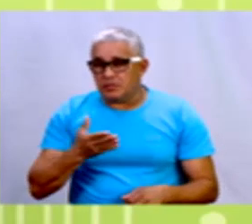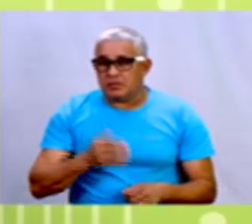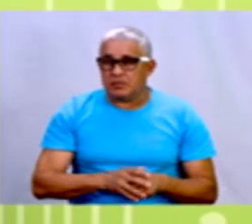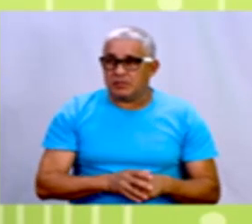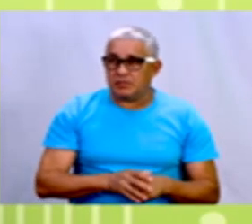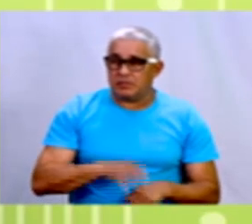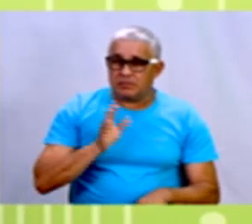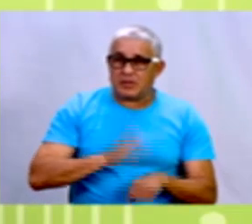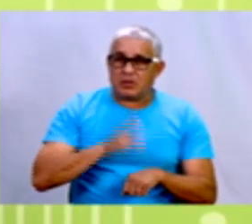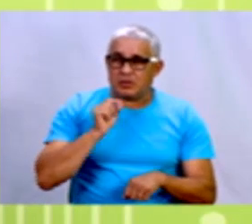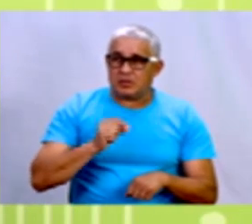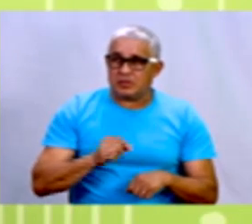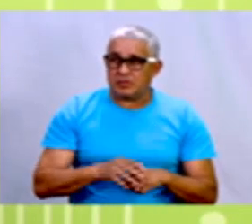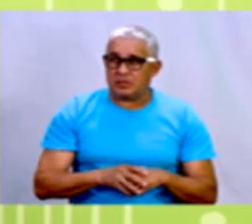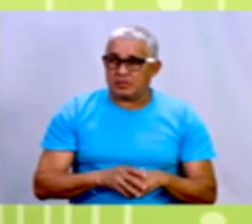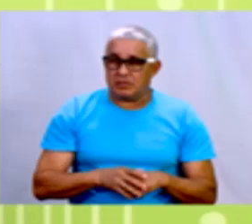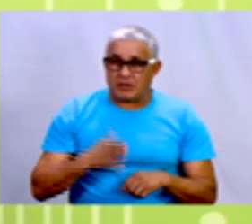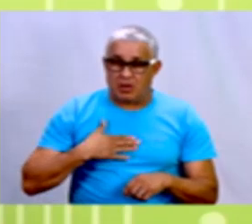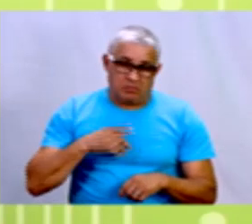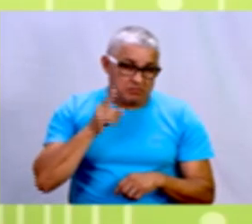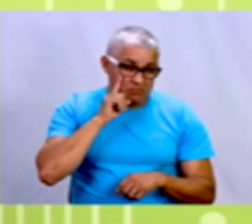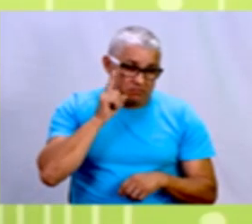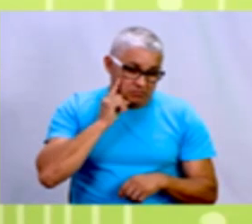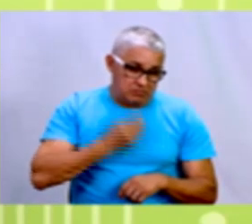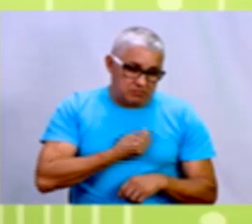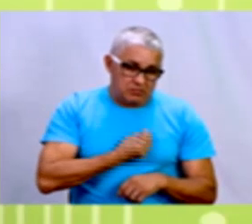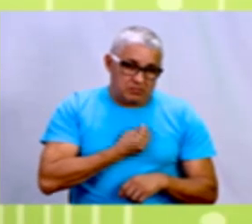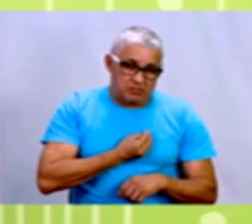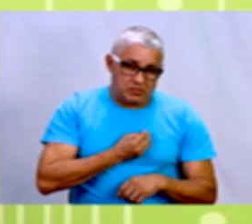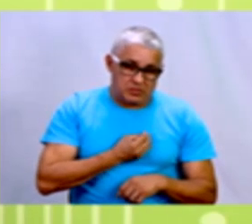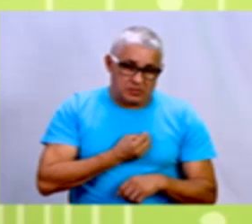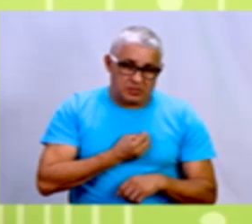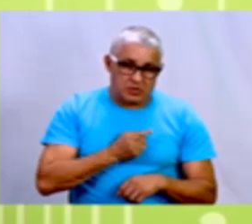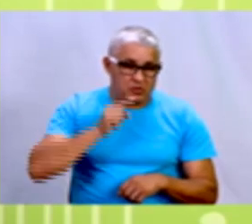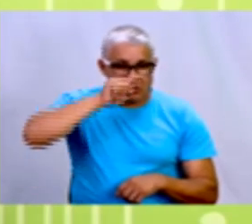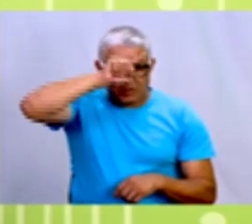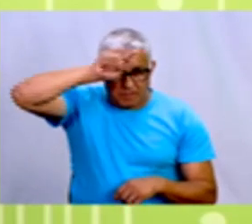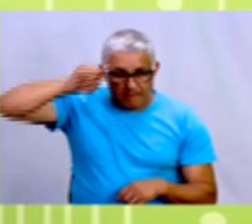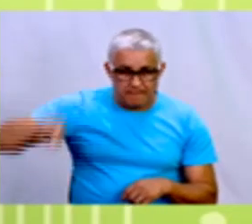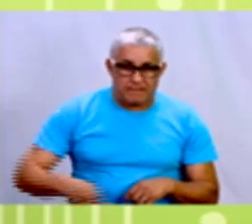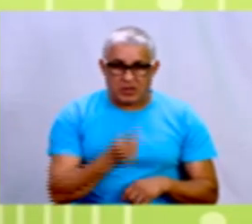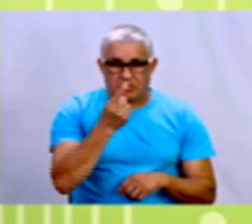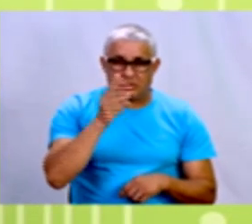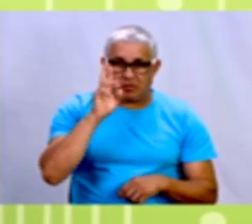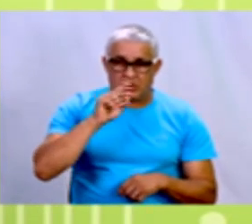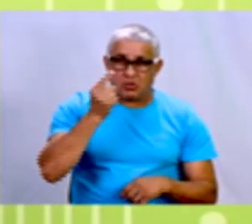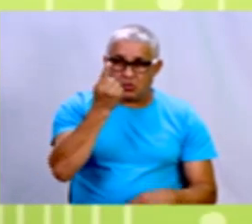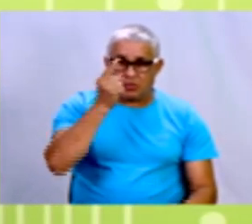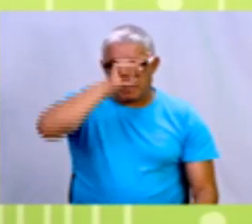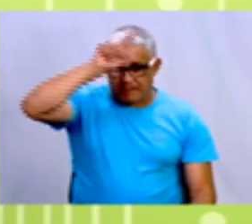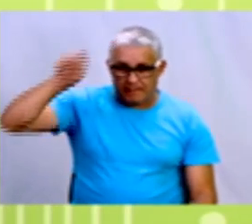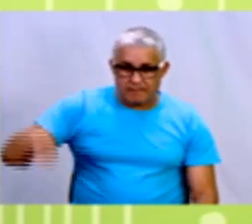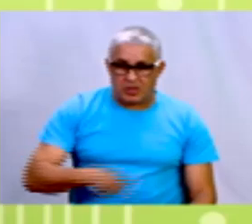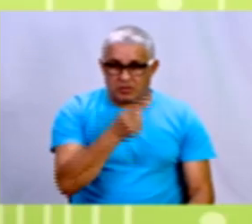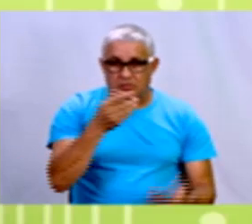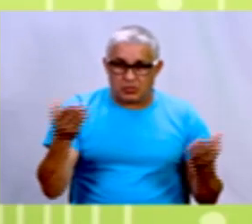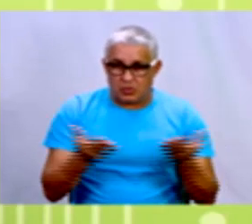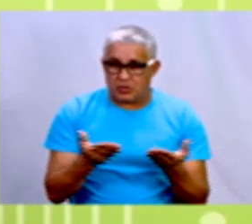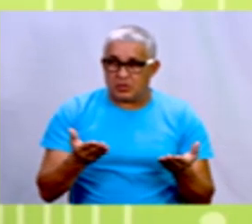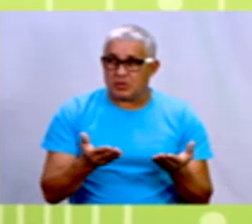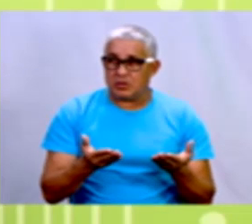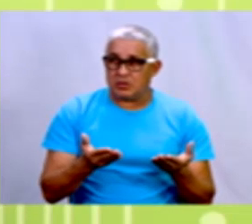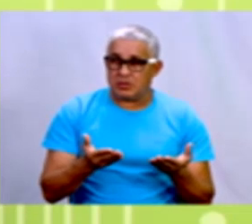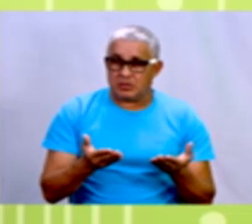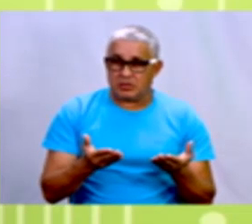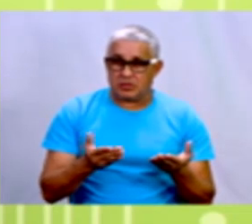quando eu trago para o meu dia, é o que eu falo, 1 milhão de reais hoje não é a mesma coisa que 1